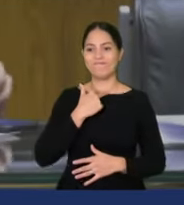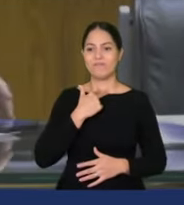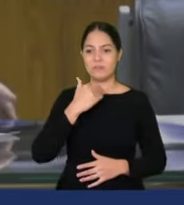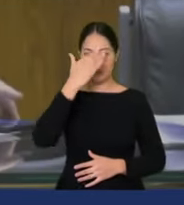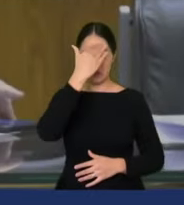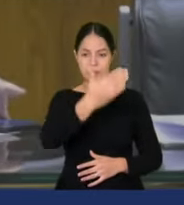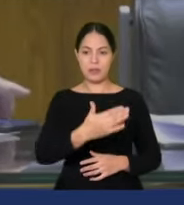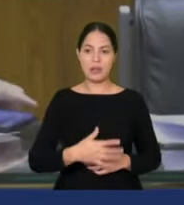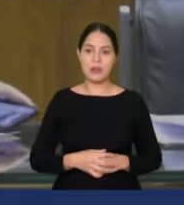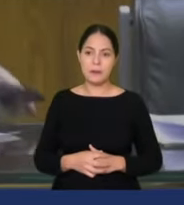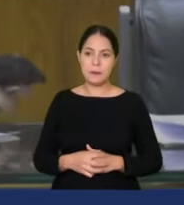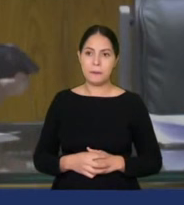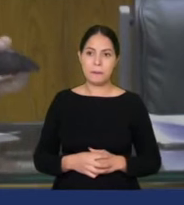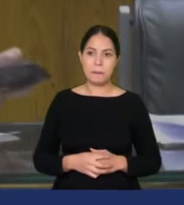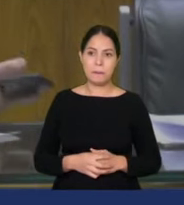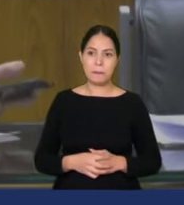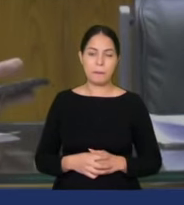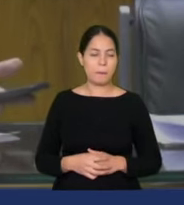Agradeço ao